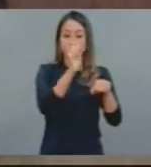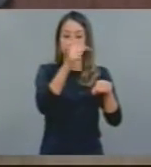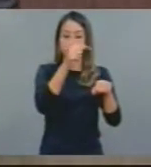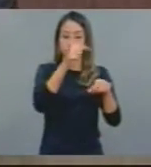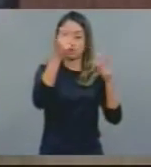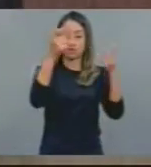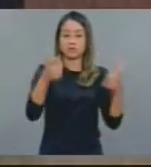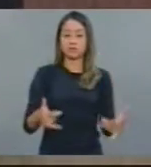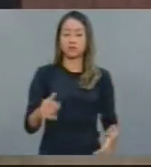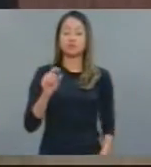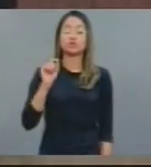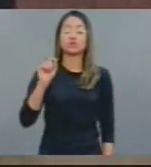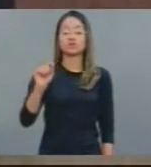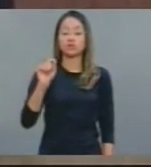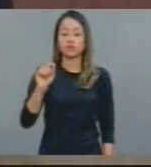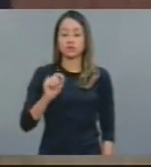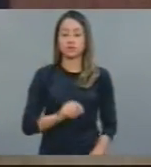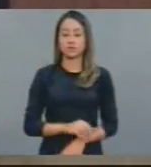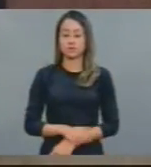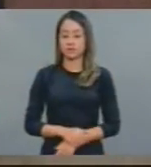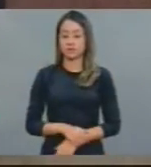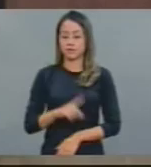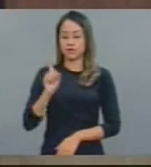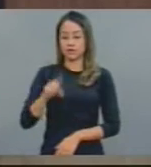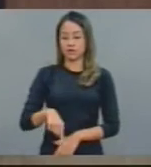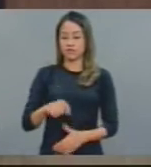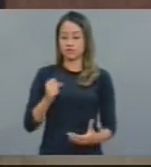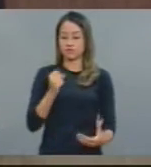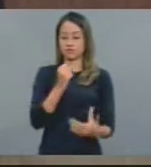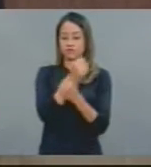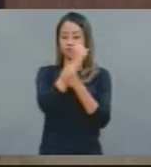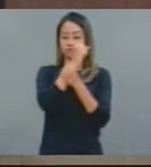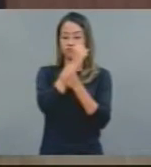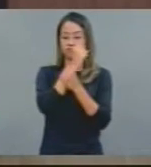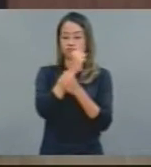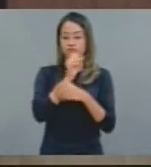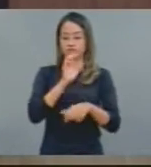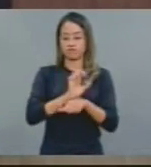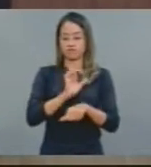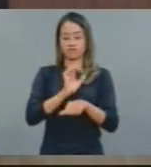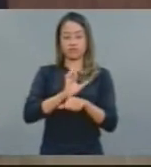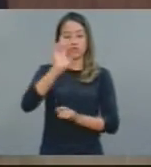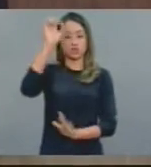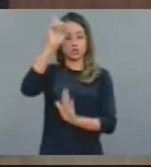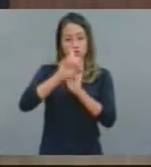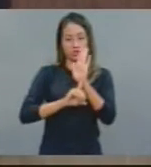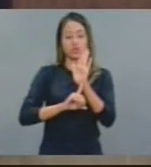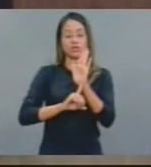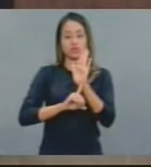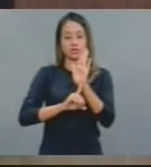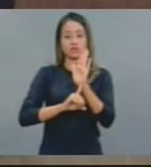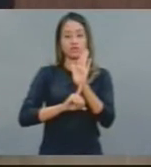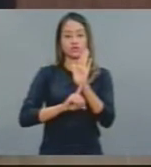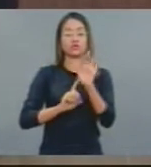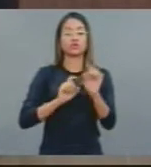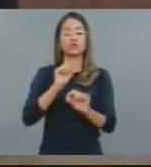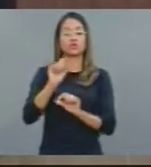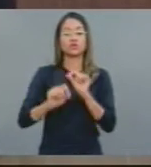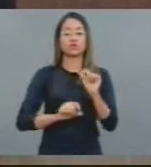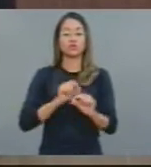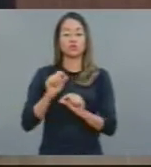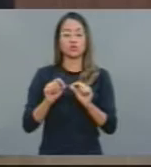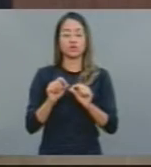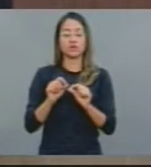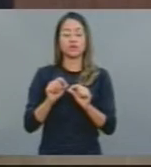Constituição Federal, ela garante ao ente estadual o direito ao regime próprio